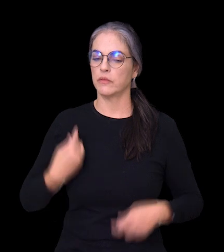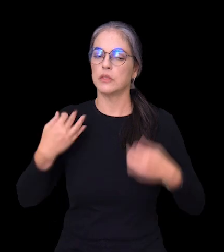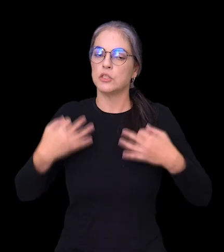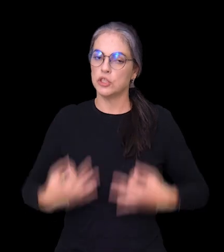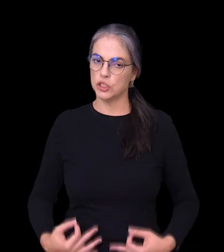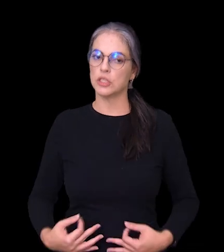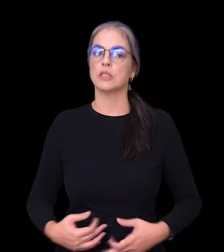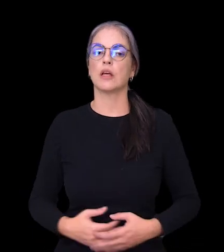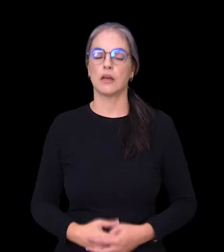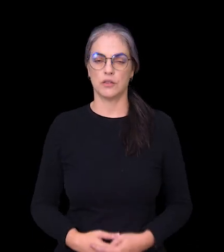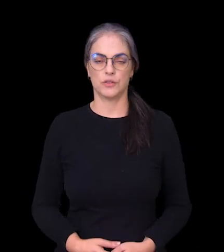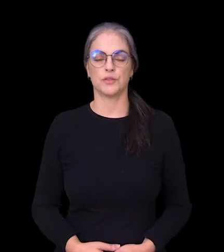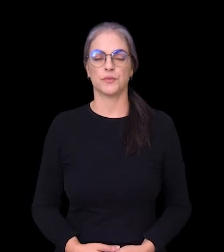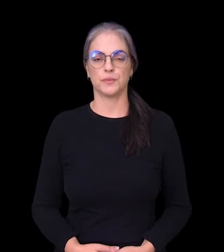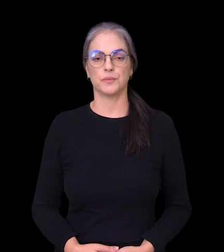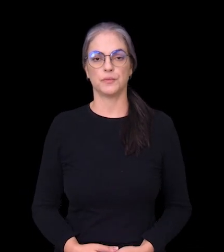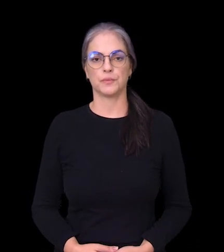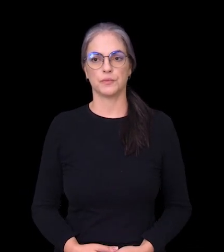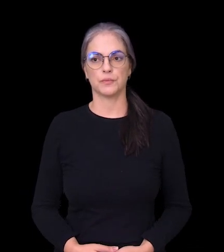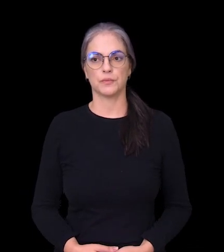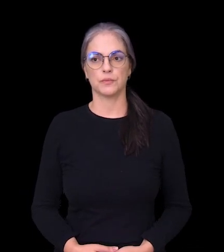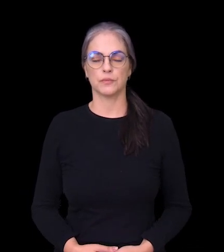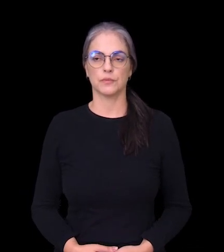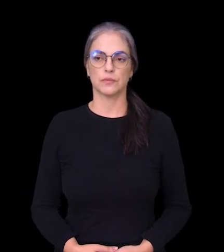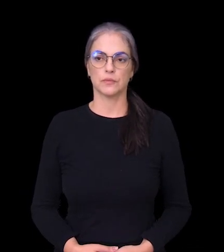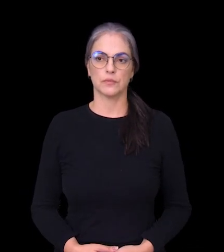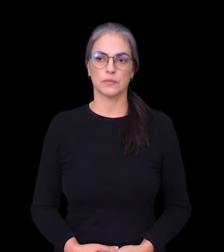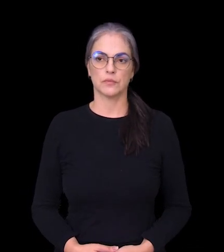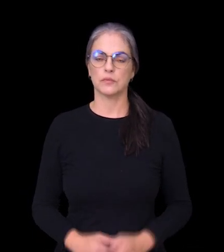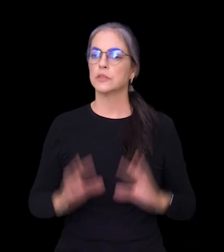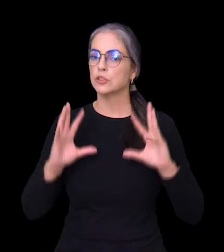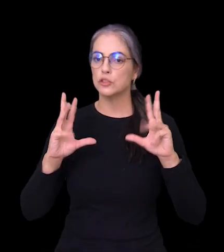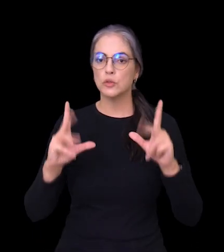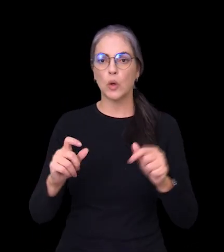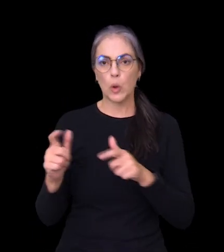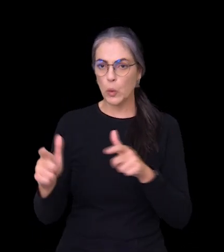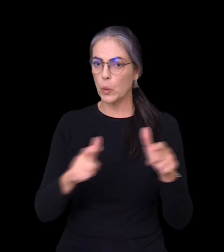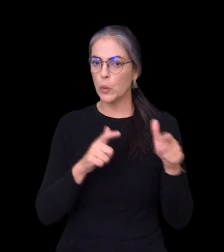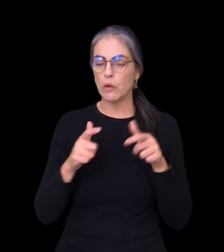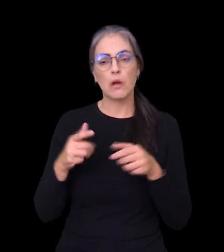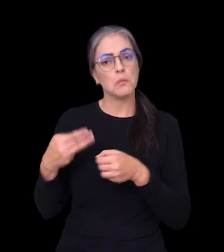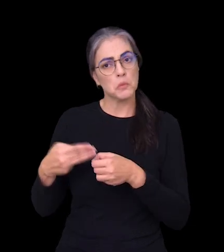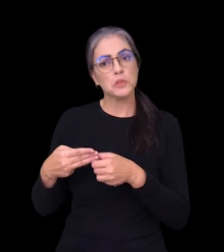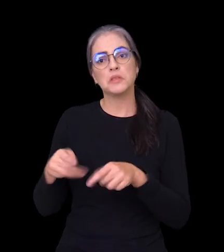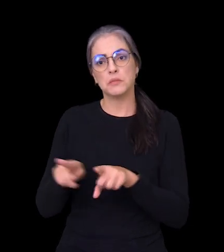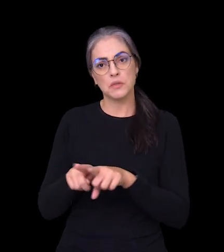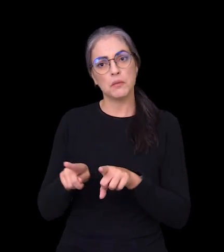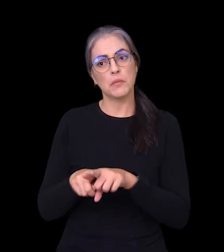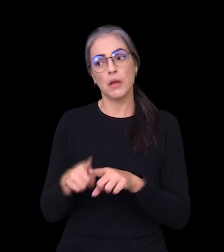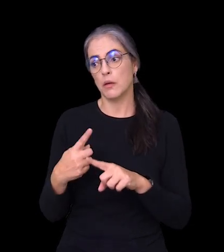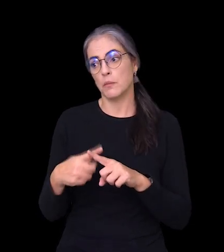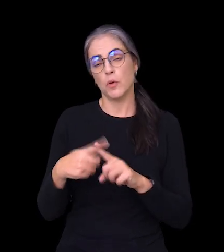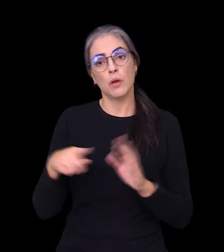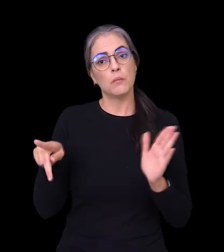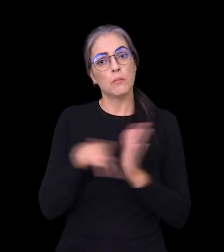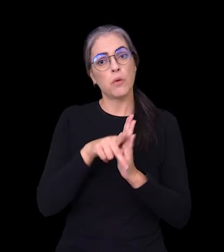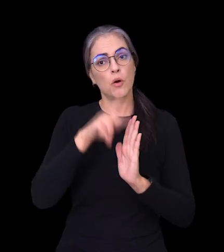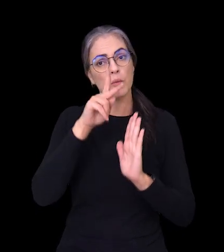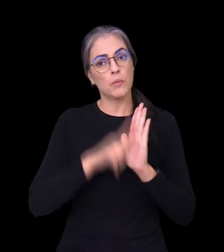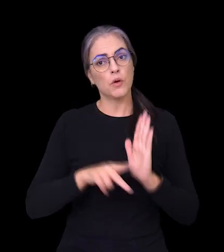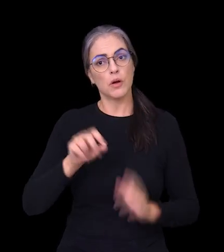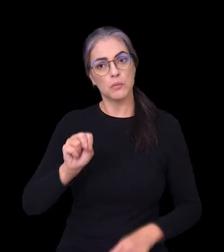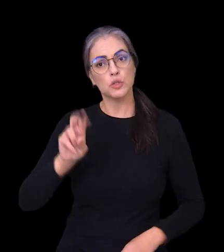disse, esse momento. Ou seja, atingiria até os municípios, que seria um programa do SUS e também das outras áreas